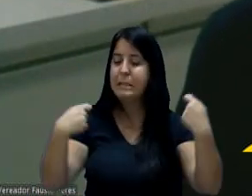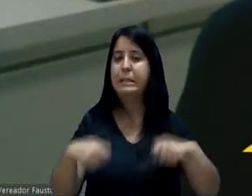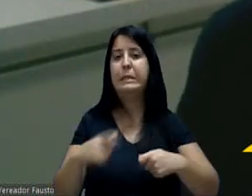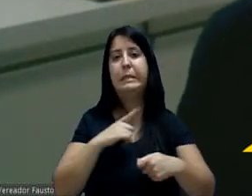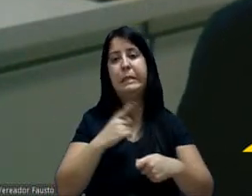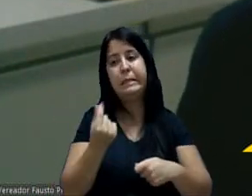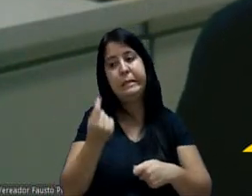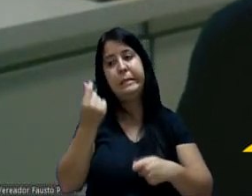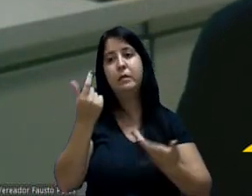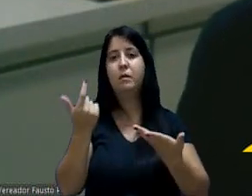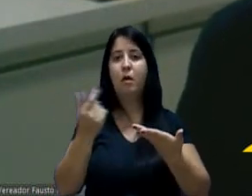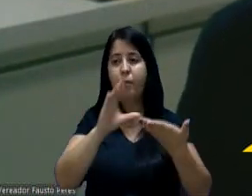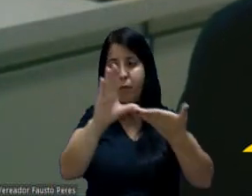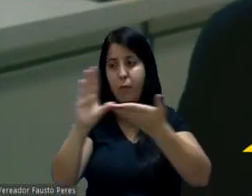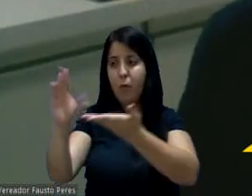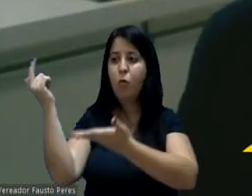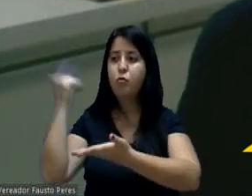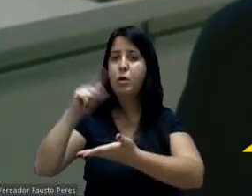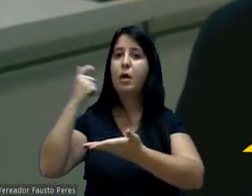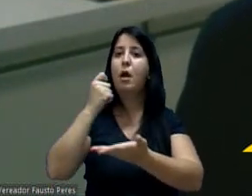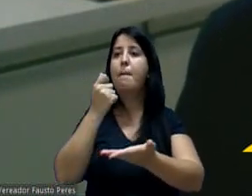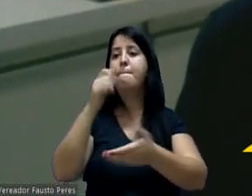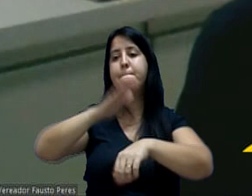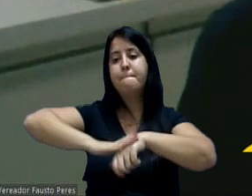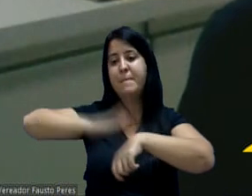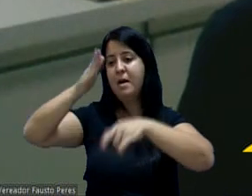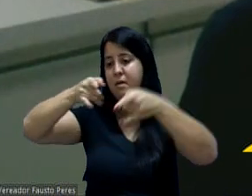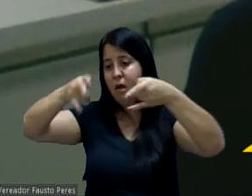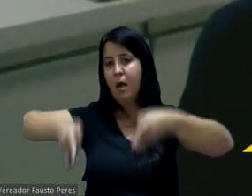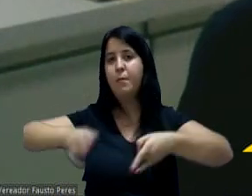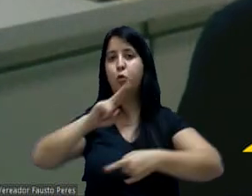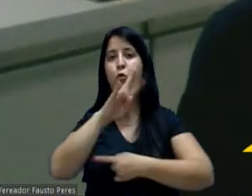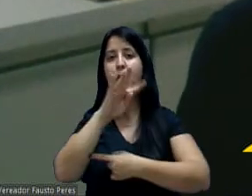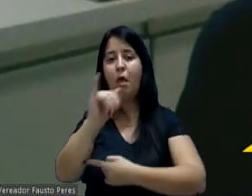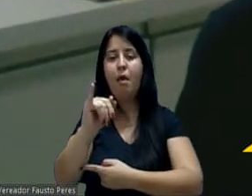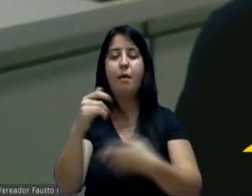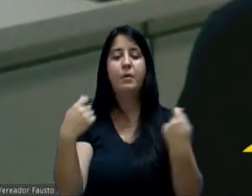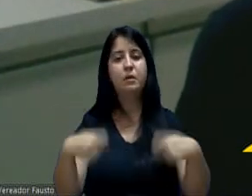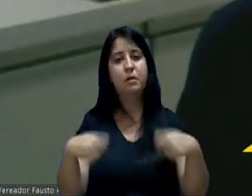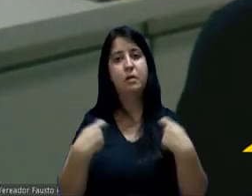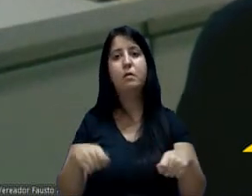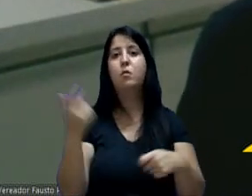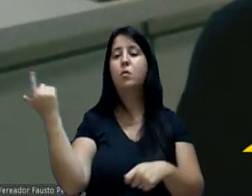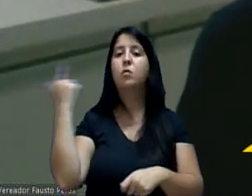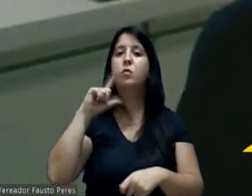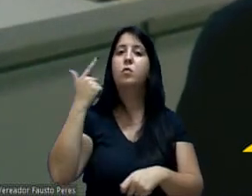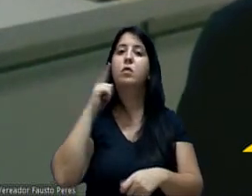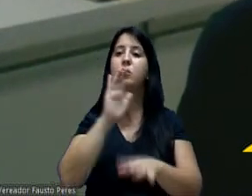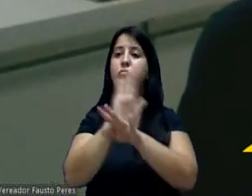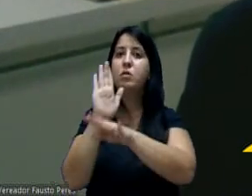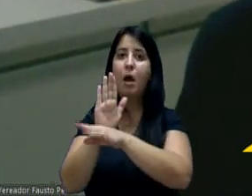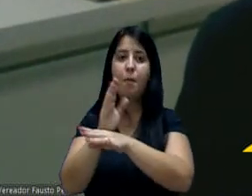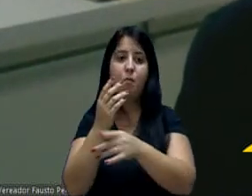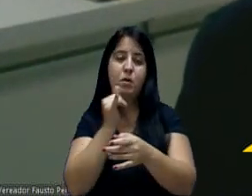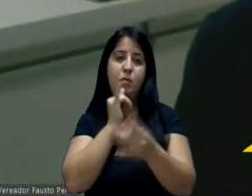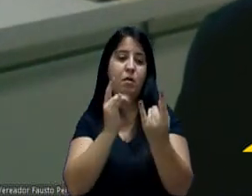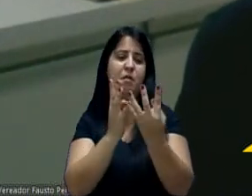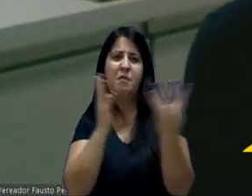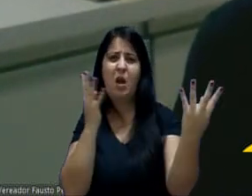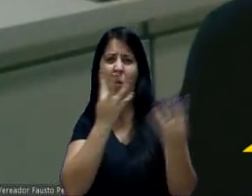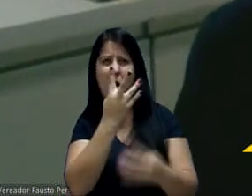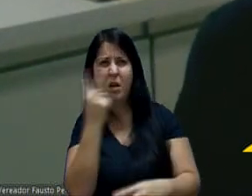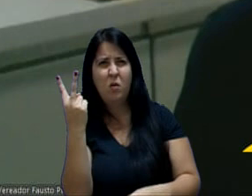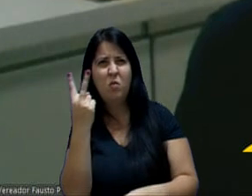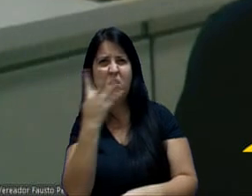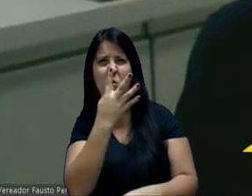de adquirir mais leito de UTI para a gente conseguir atender essa demanda aí desta fila de 42 pessoas, ou 48, não lembro